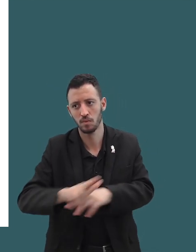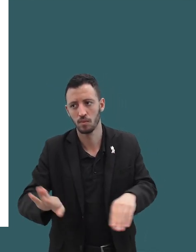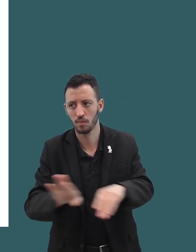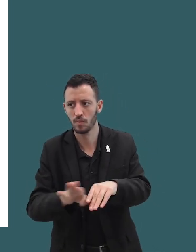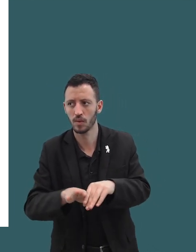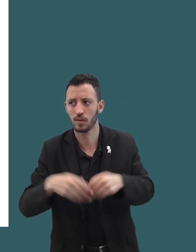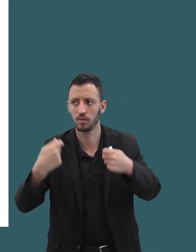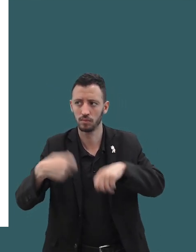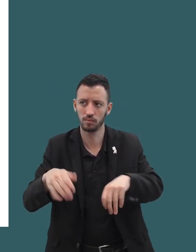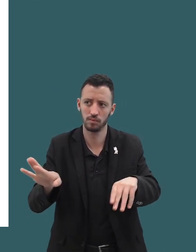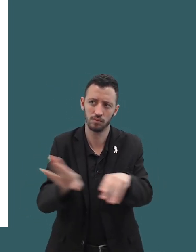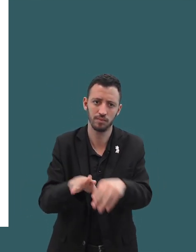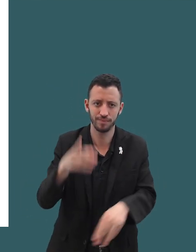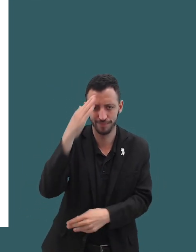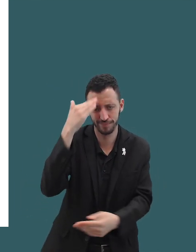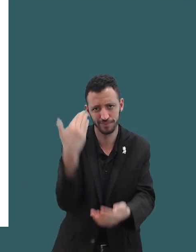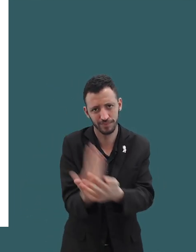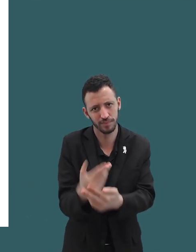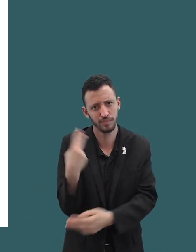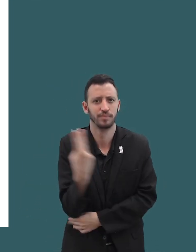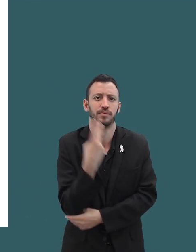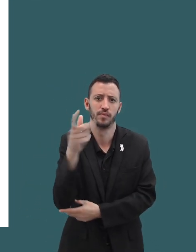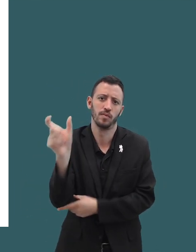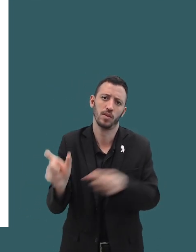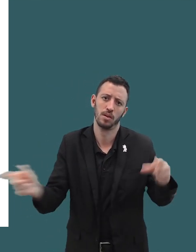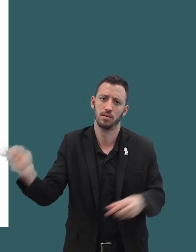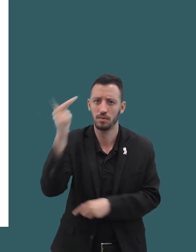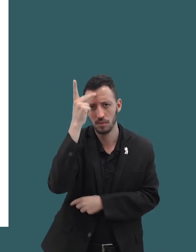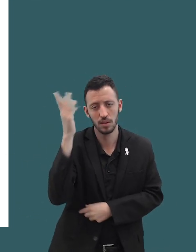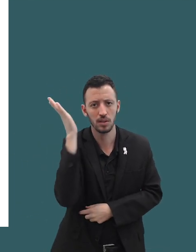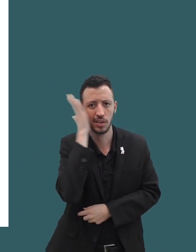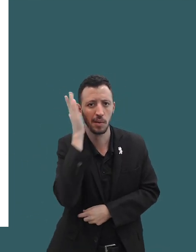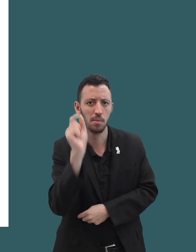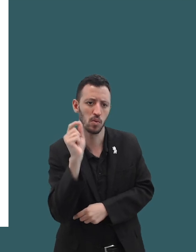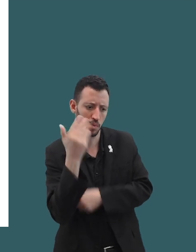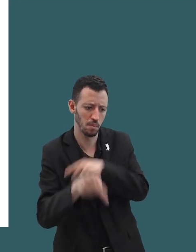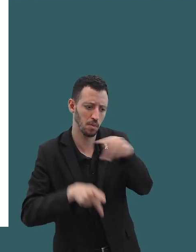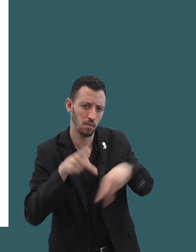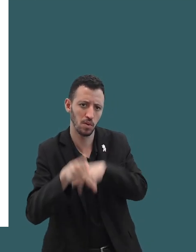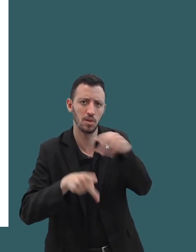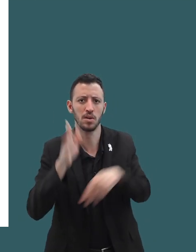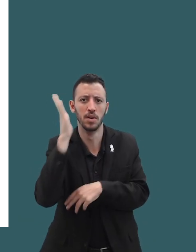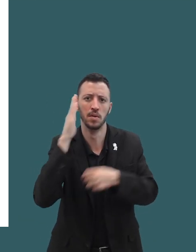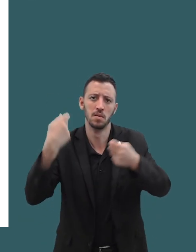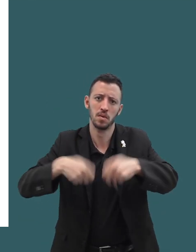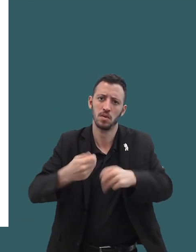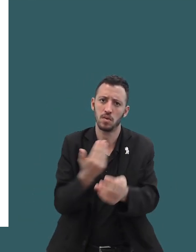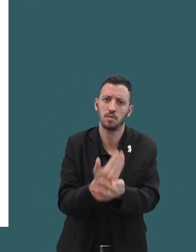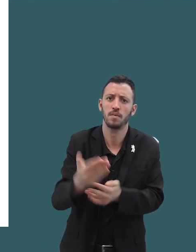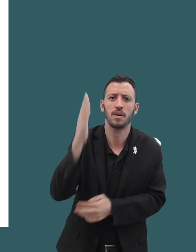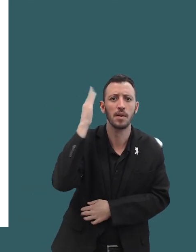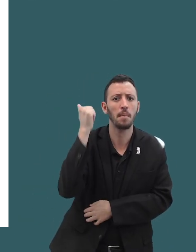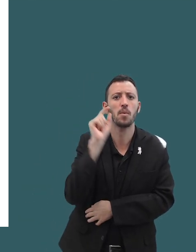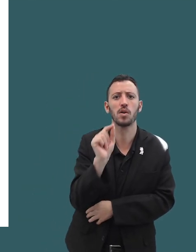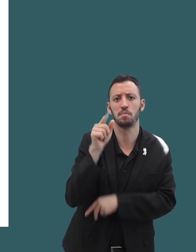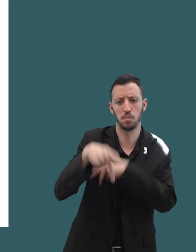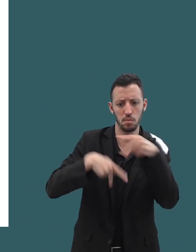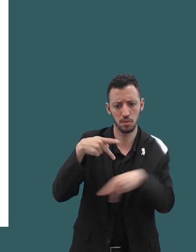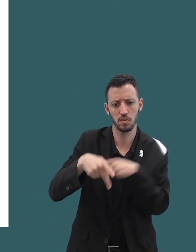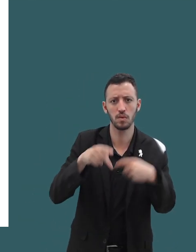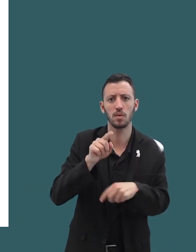tem que também pensar nas crenças, nos valores das pessoas e nos saberes populares, porque você tem que partir dos saberes